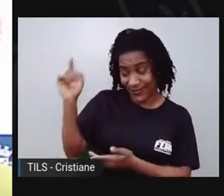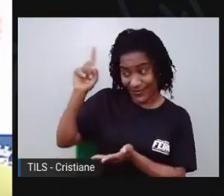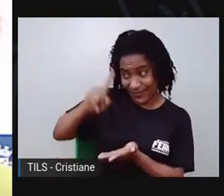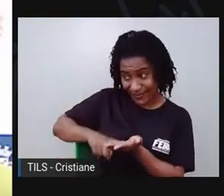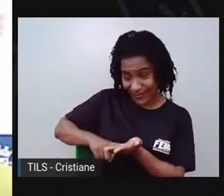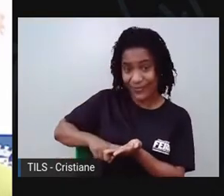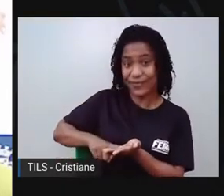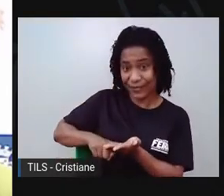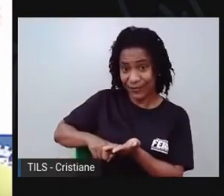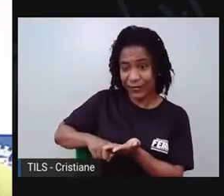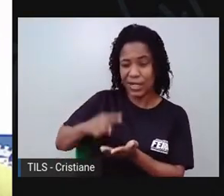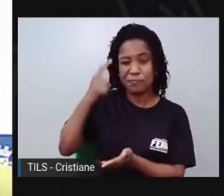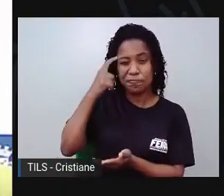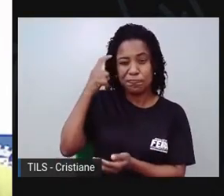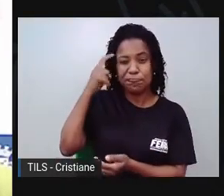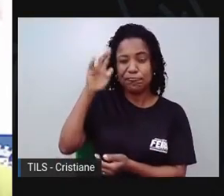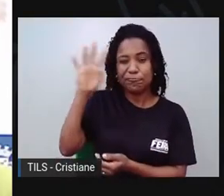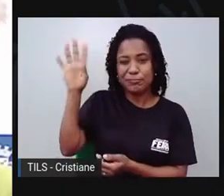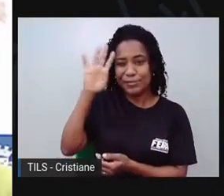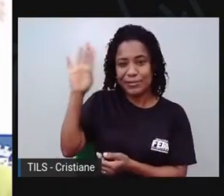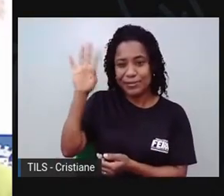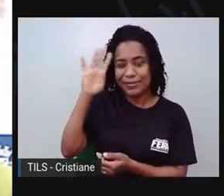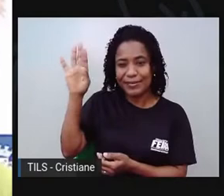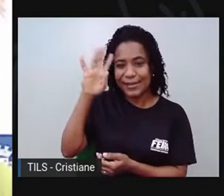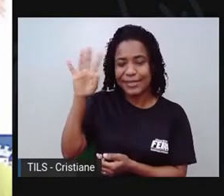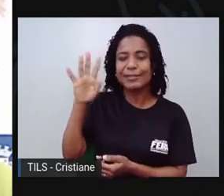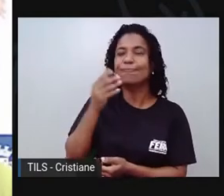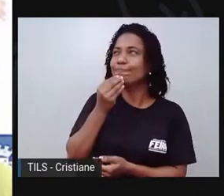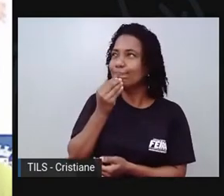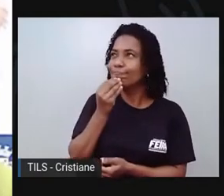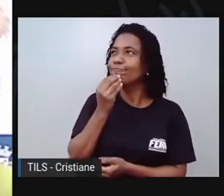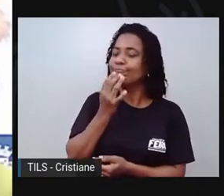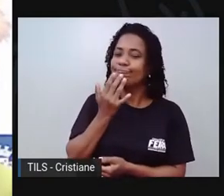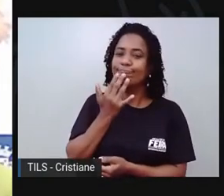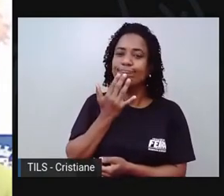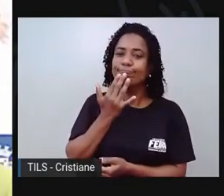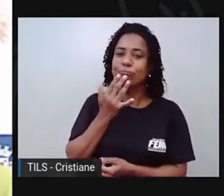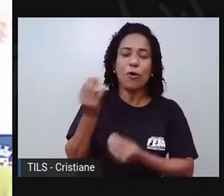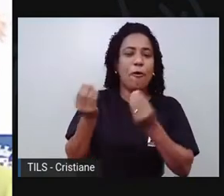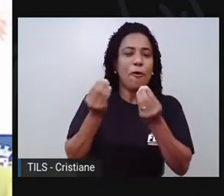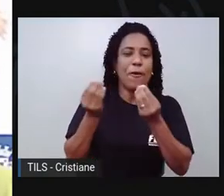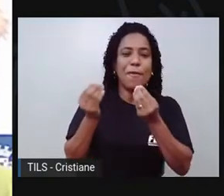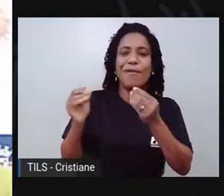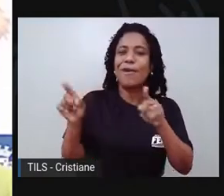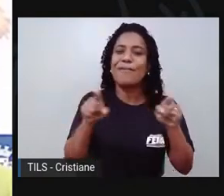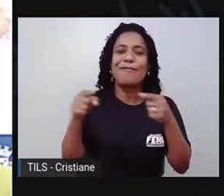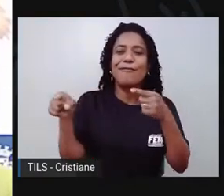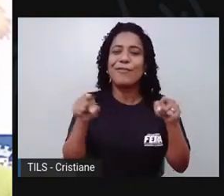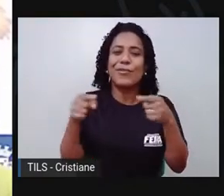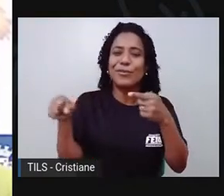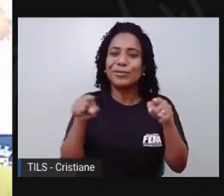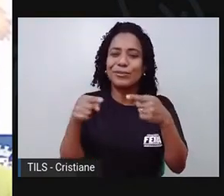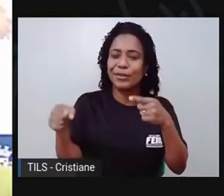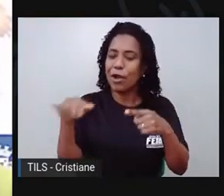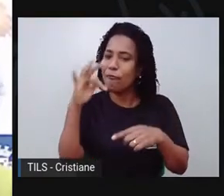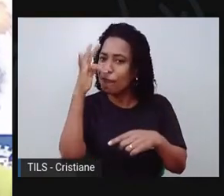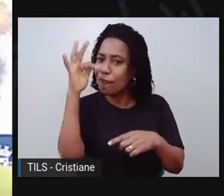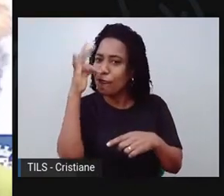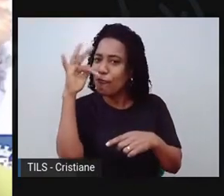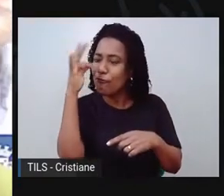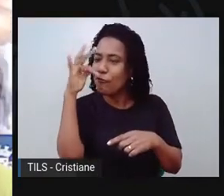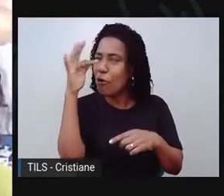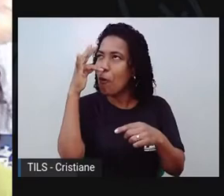ela pudesse pensar em uma música para ensinar para a gente que falasse sobre alguma flor. Será que tem música que fala sobre